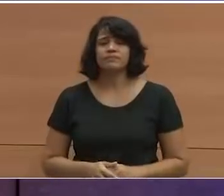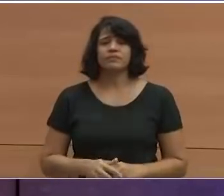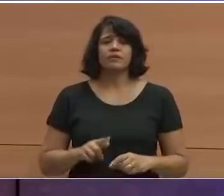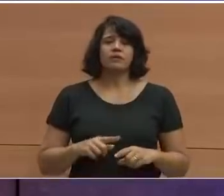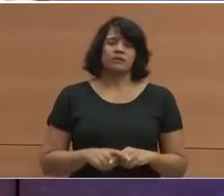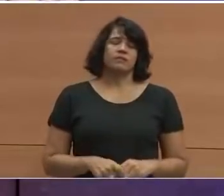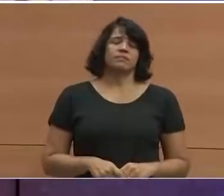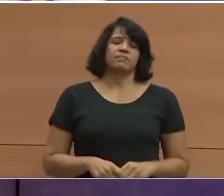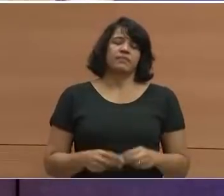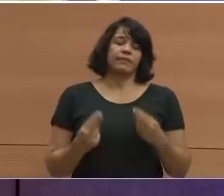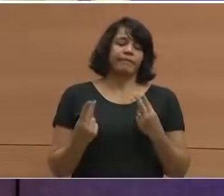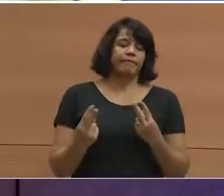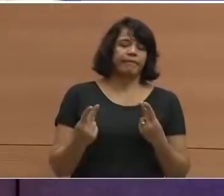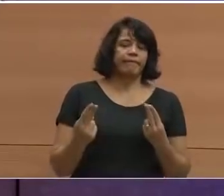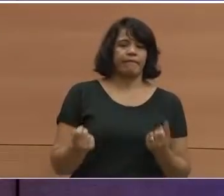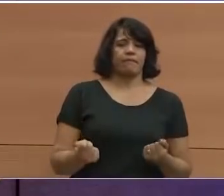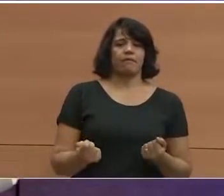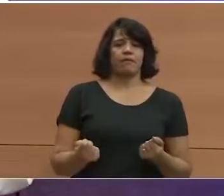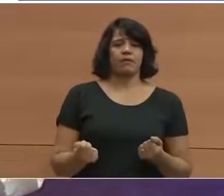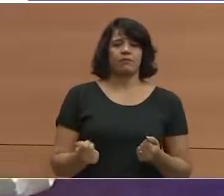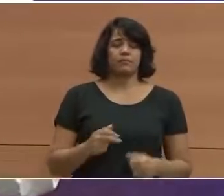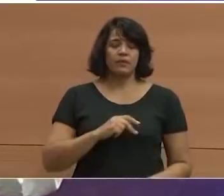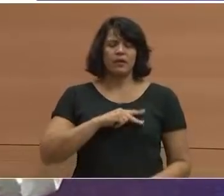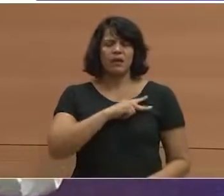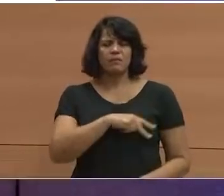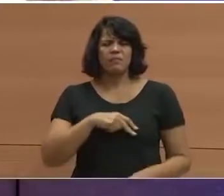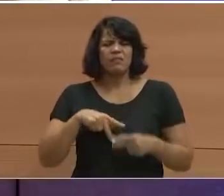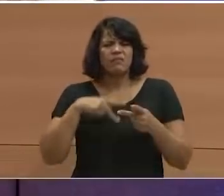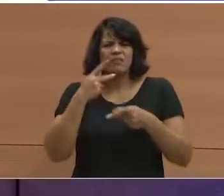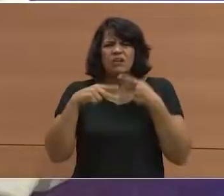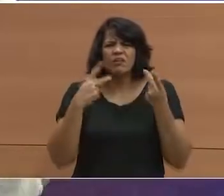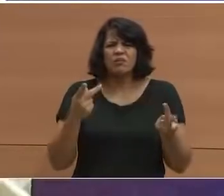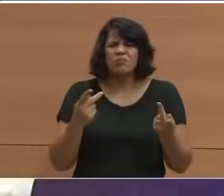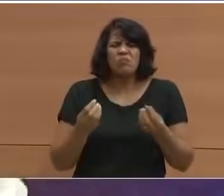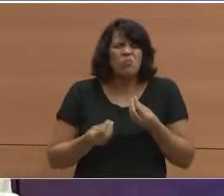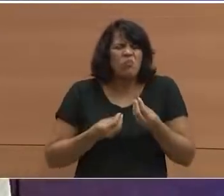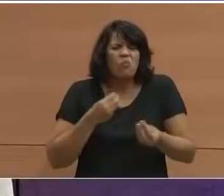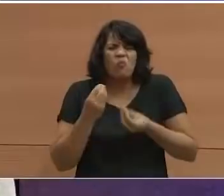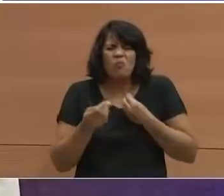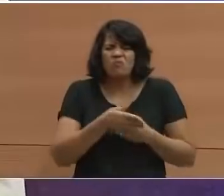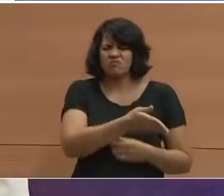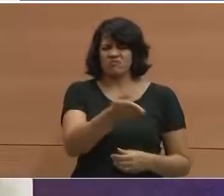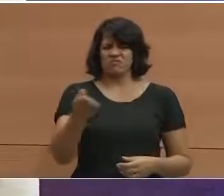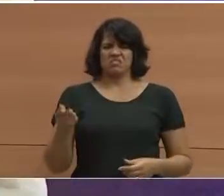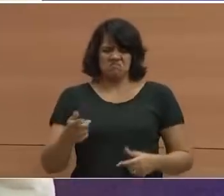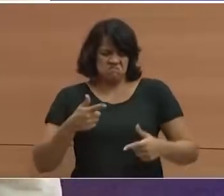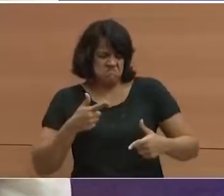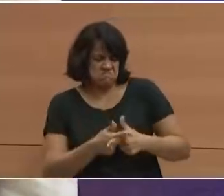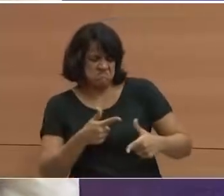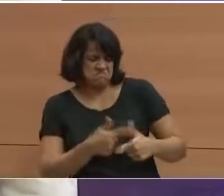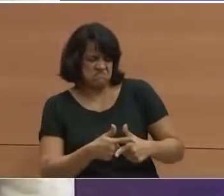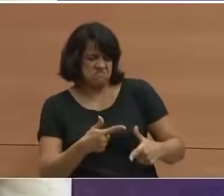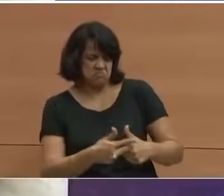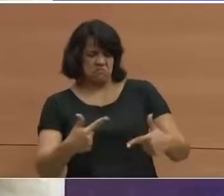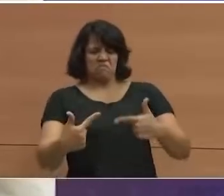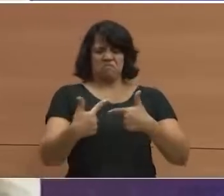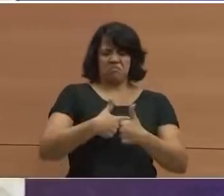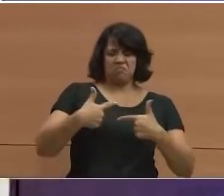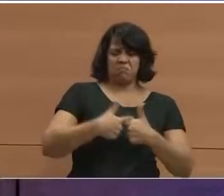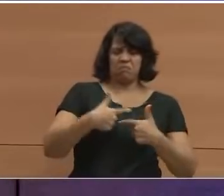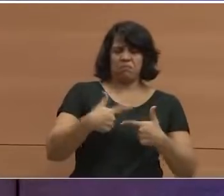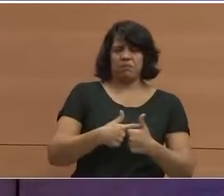se dissesse, como é que vocês ainda podem me criticar nisso? Eu nunca me fiz pesado a vocês. E em outra vez, não sei